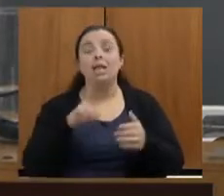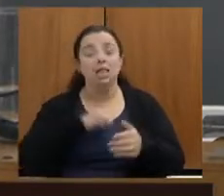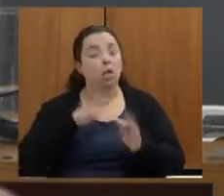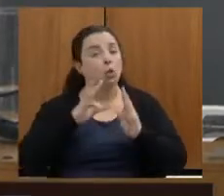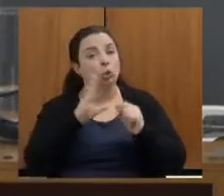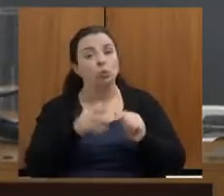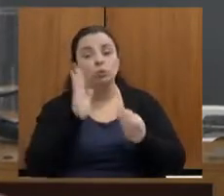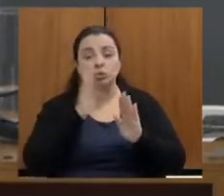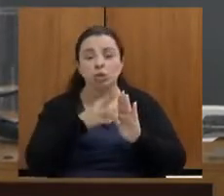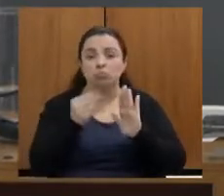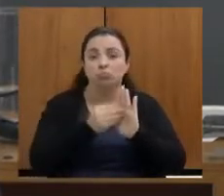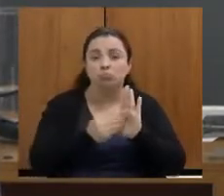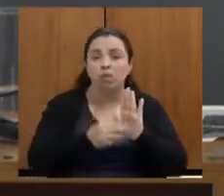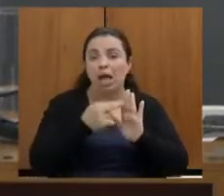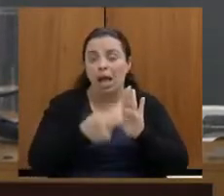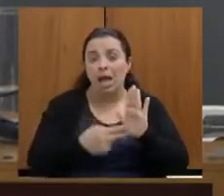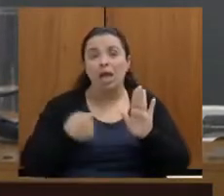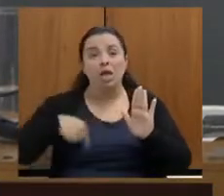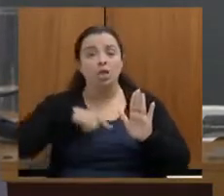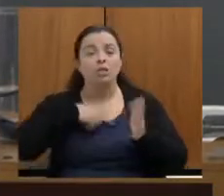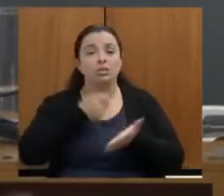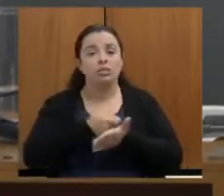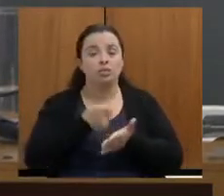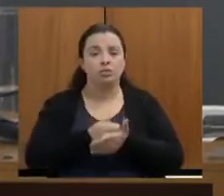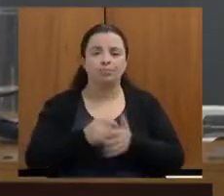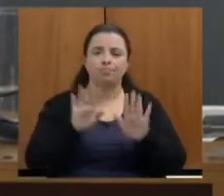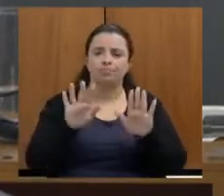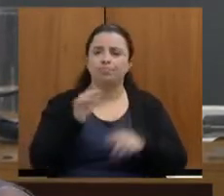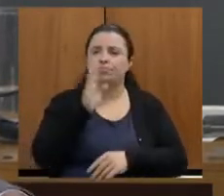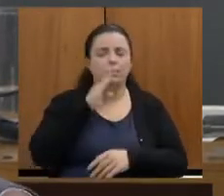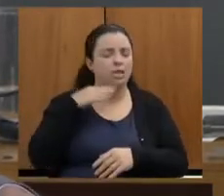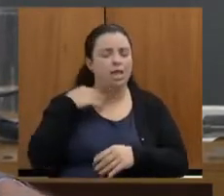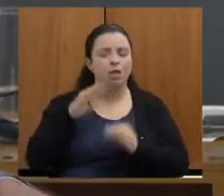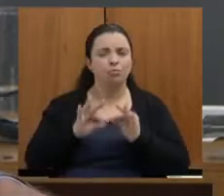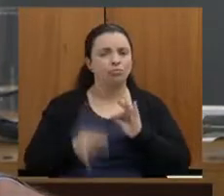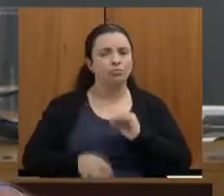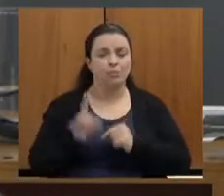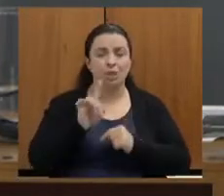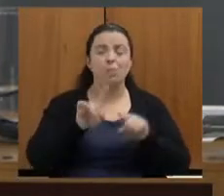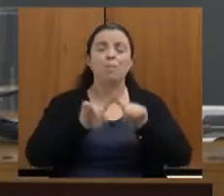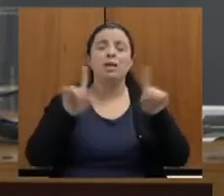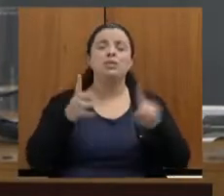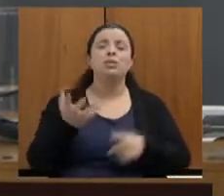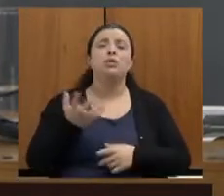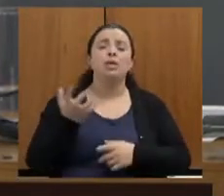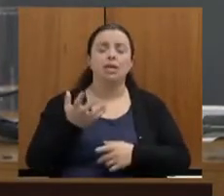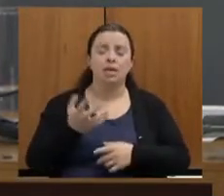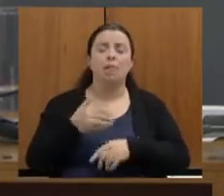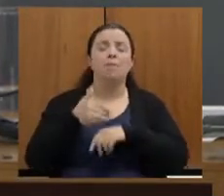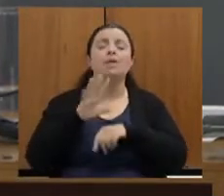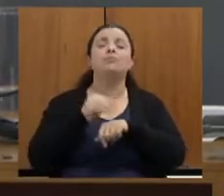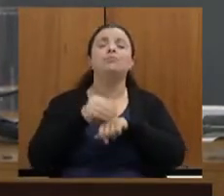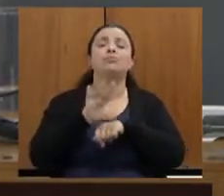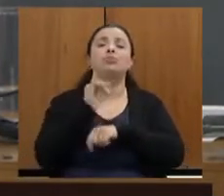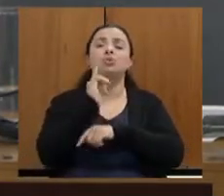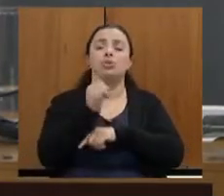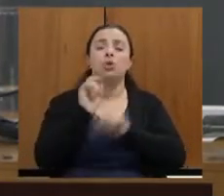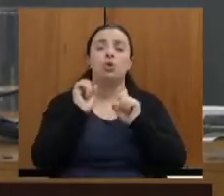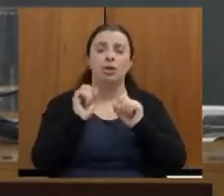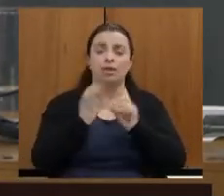e nos pressupostos resultado Beatriz eu não vou me alongar mas eu queria dizer que a ouvir